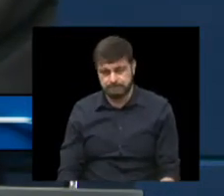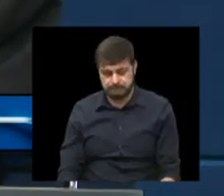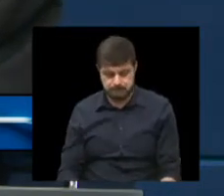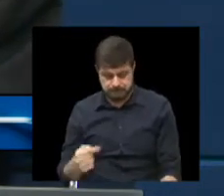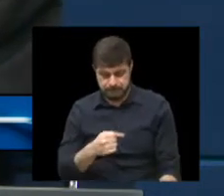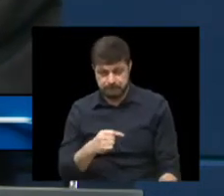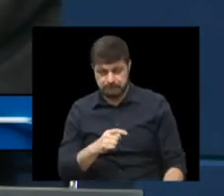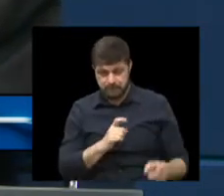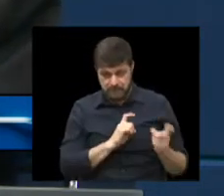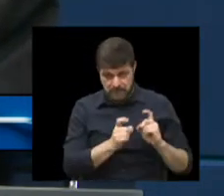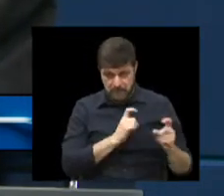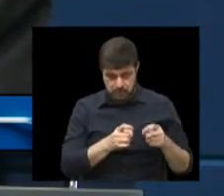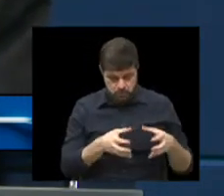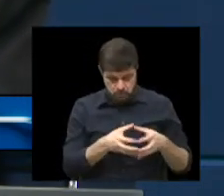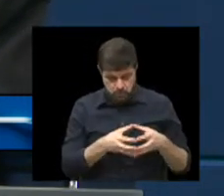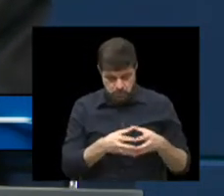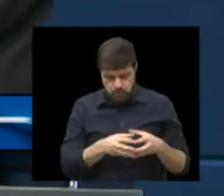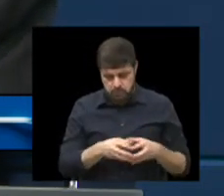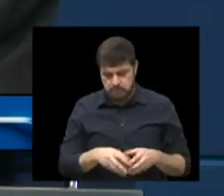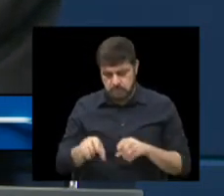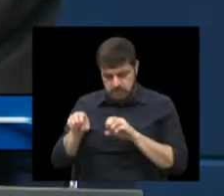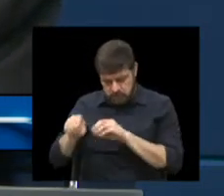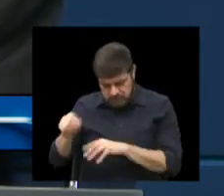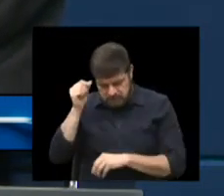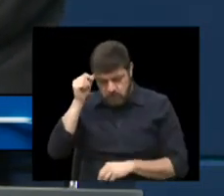reunião de Educação, Cultura e Esportes,